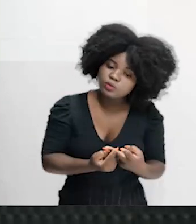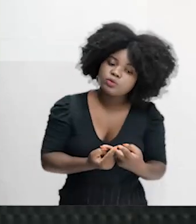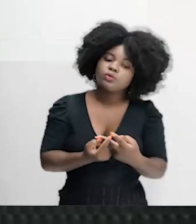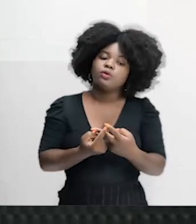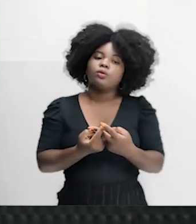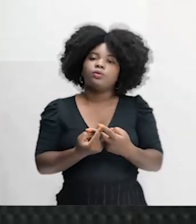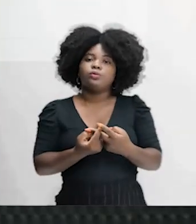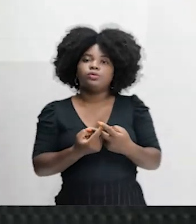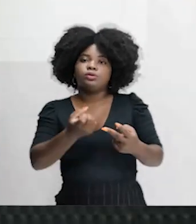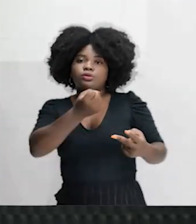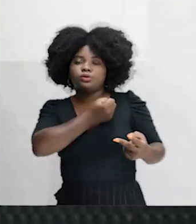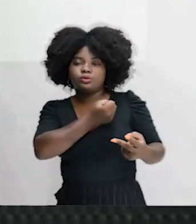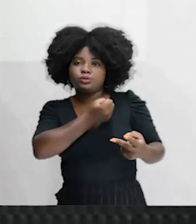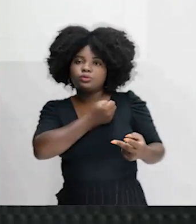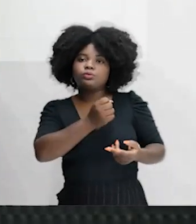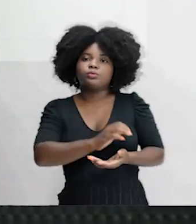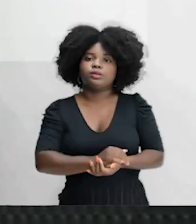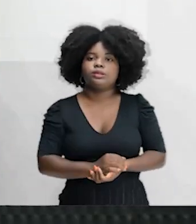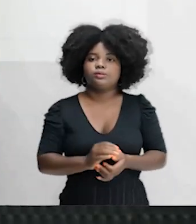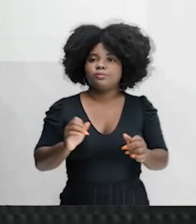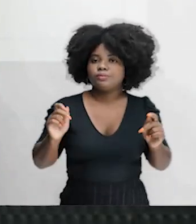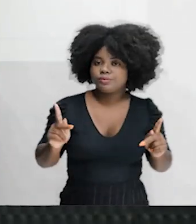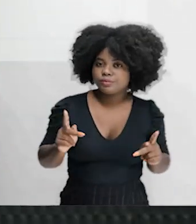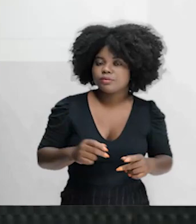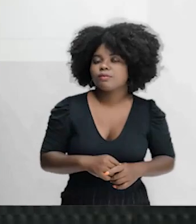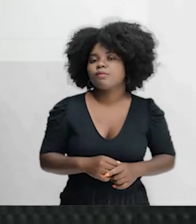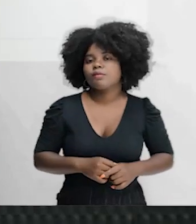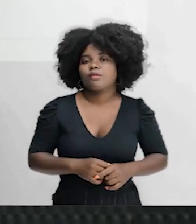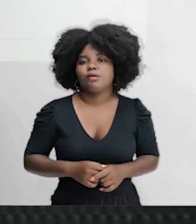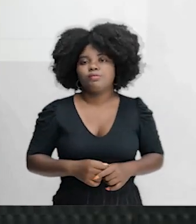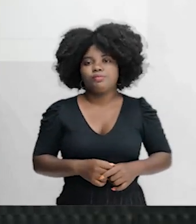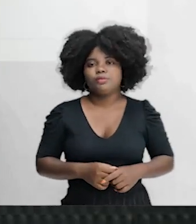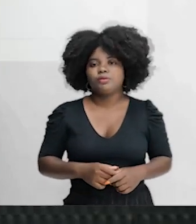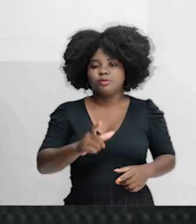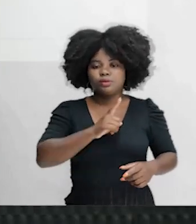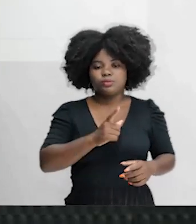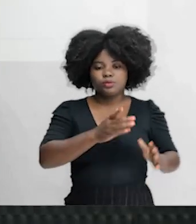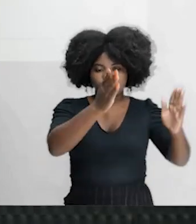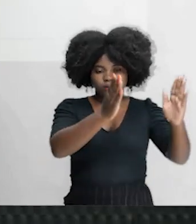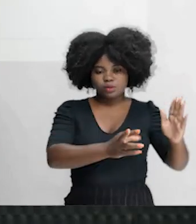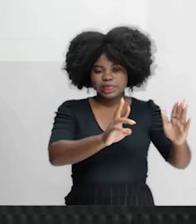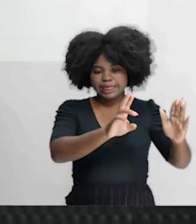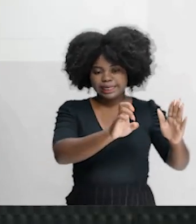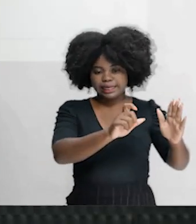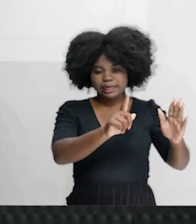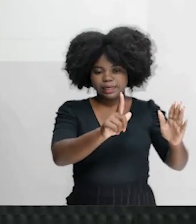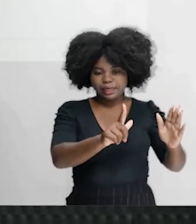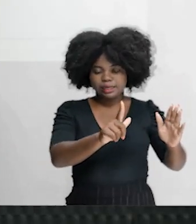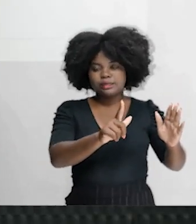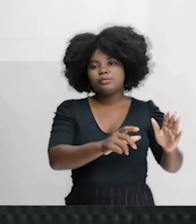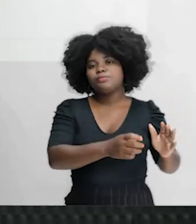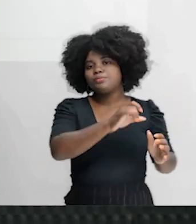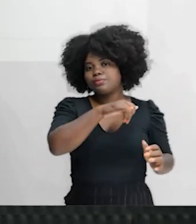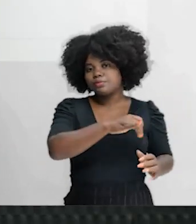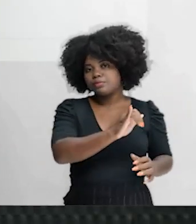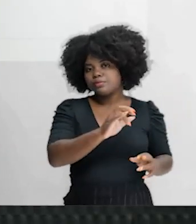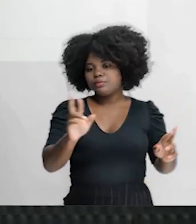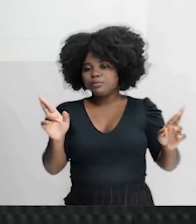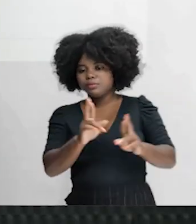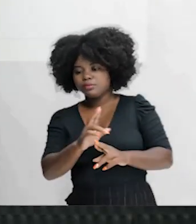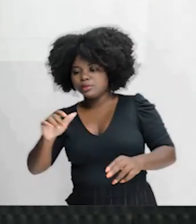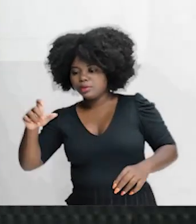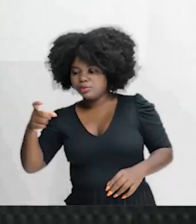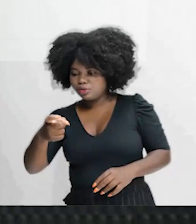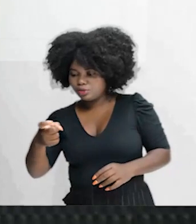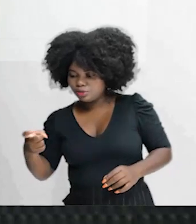de variáveis e outro conjunto. Então, esse conjunto é o conjunto dos reais, valores de y, que associa a valores de